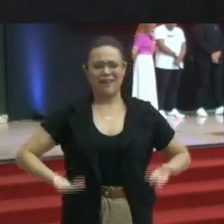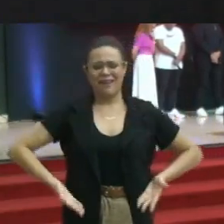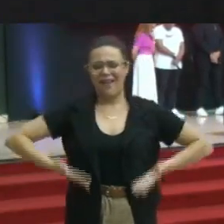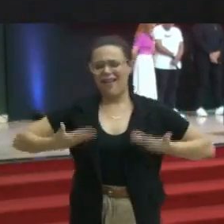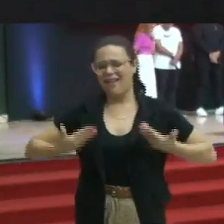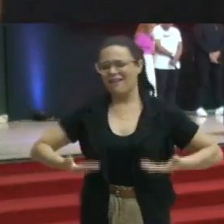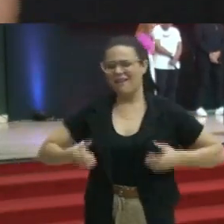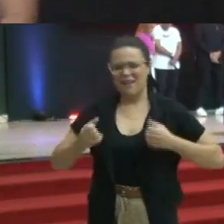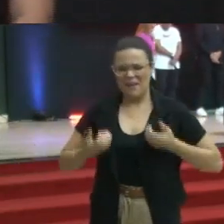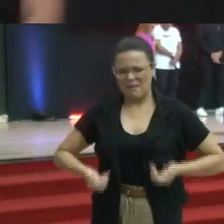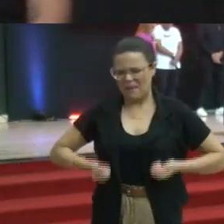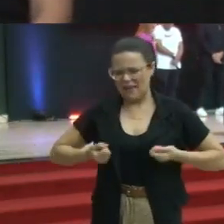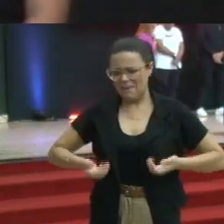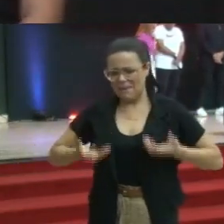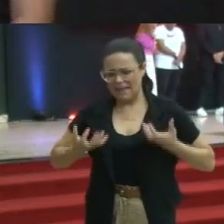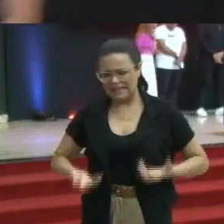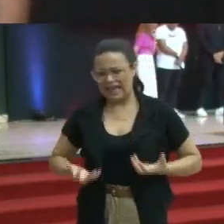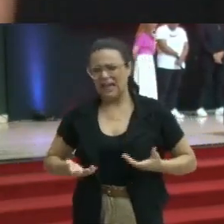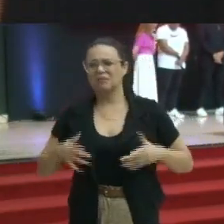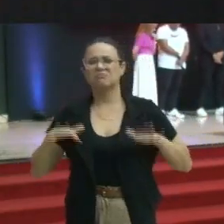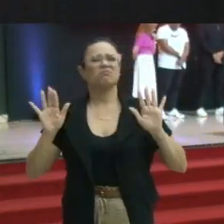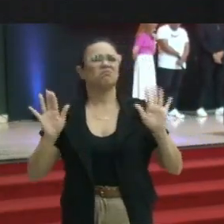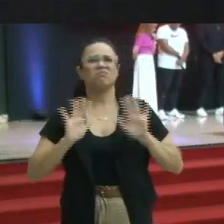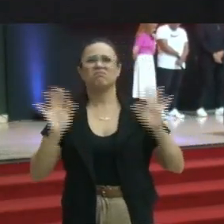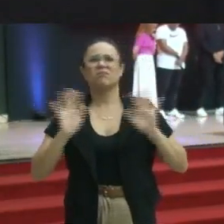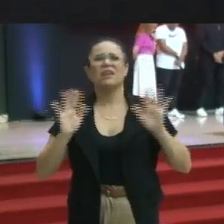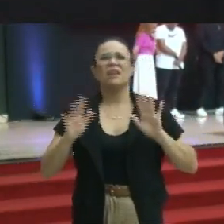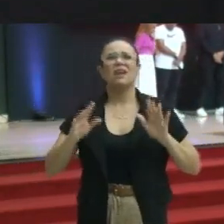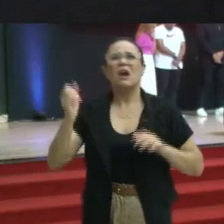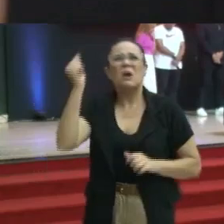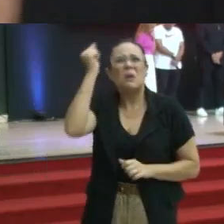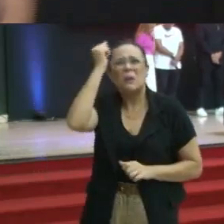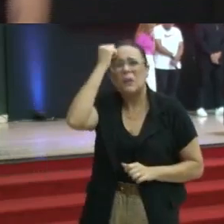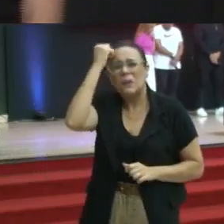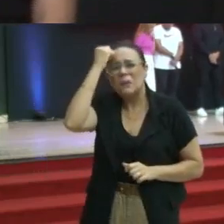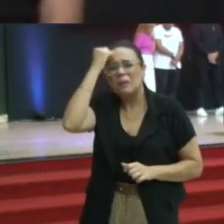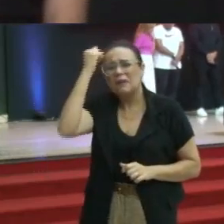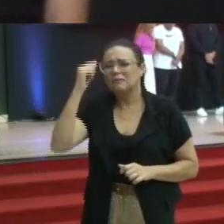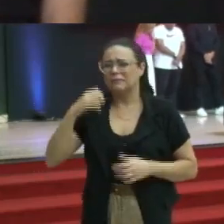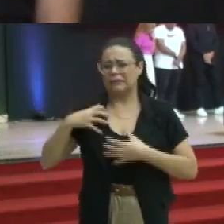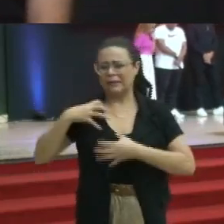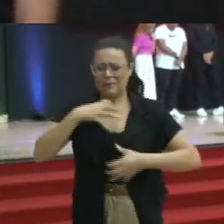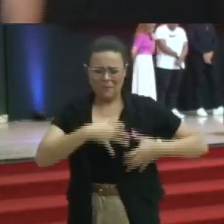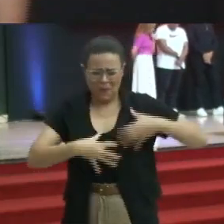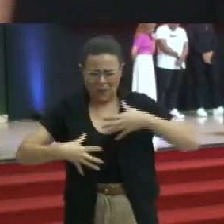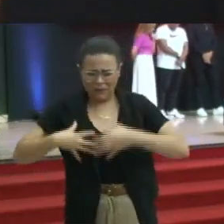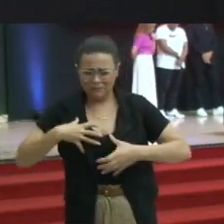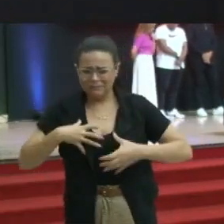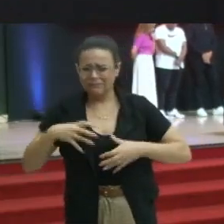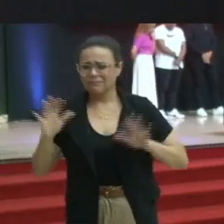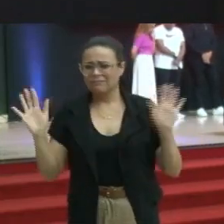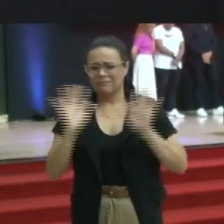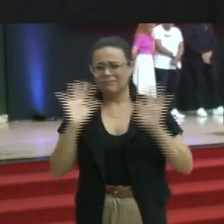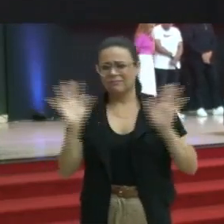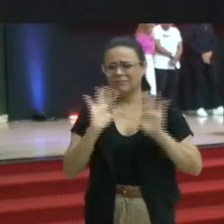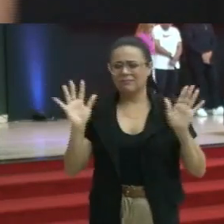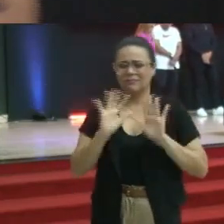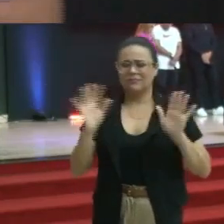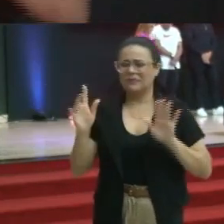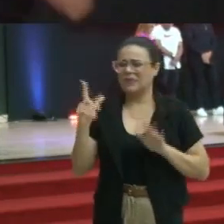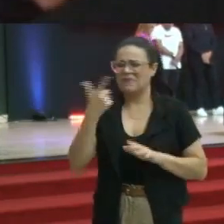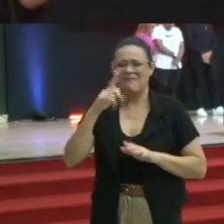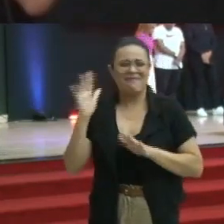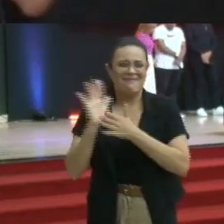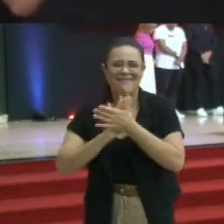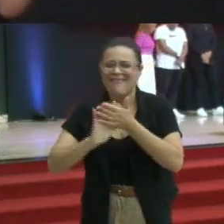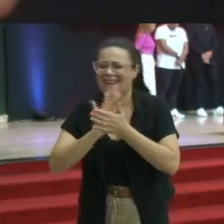há peso aqui, não há culpa aqui, não há remorso aqui. Não há nada no passado